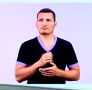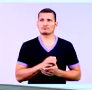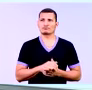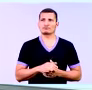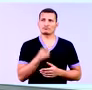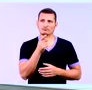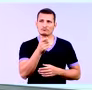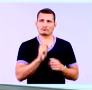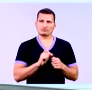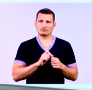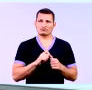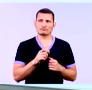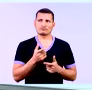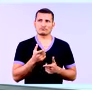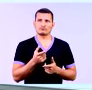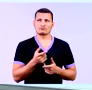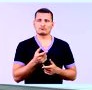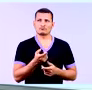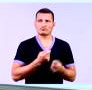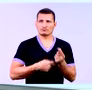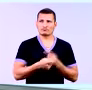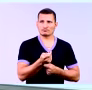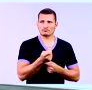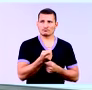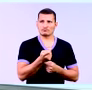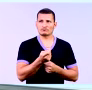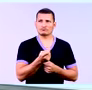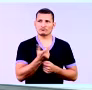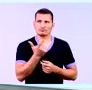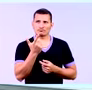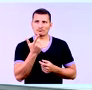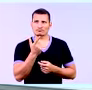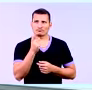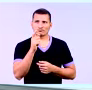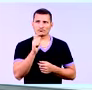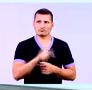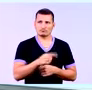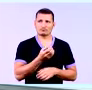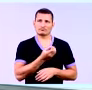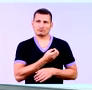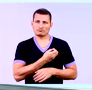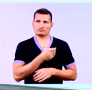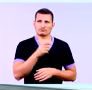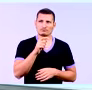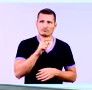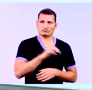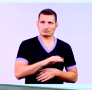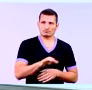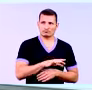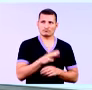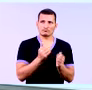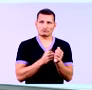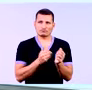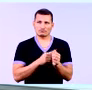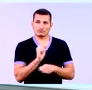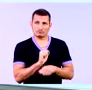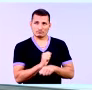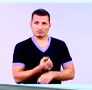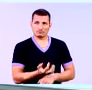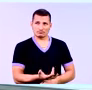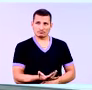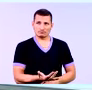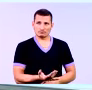está fazendo essa operação e no meio da sua operação você digitou o valor, você digitou sua senha, espera o dinheiro sair